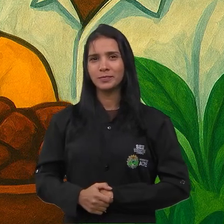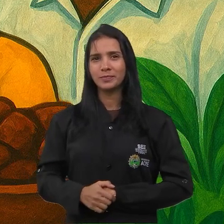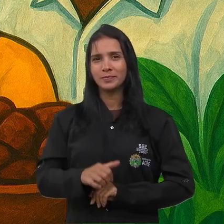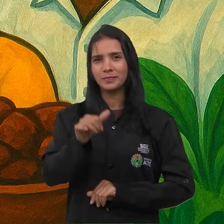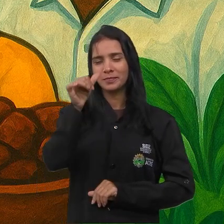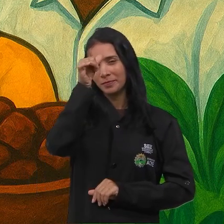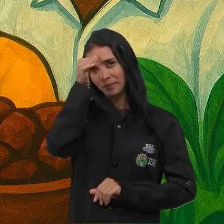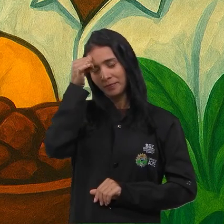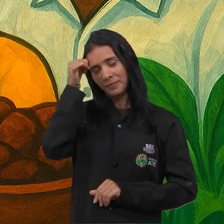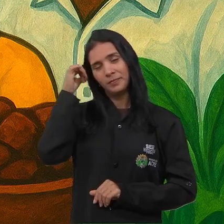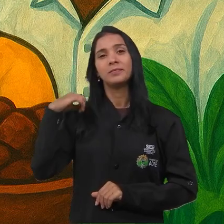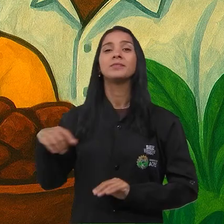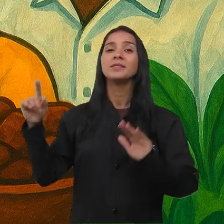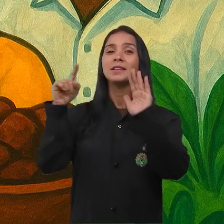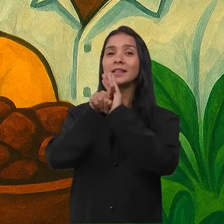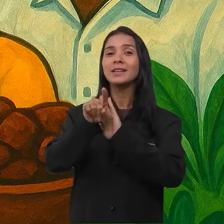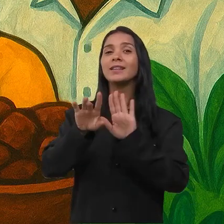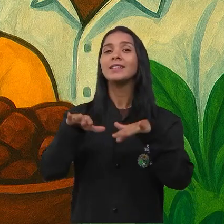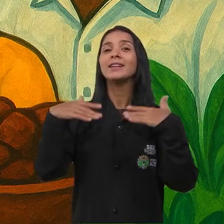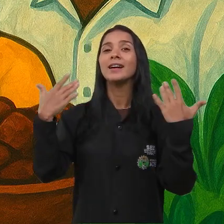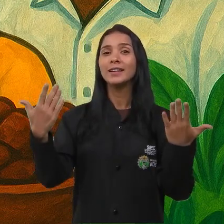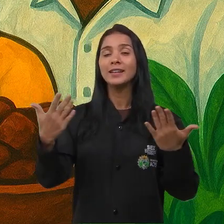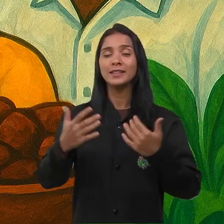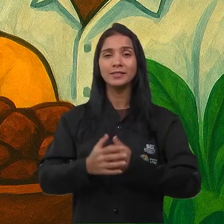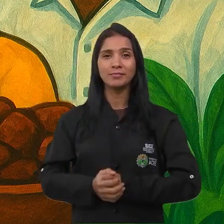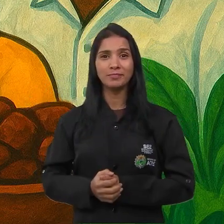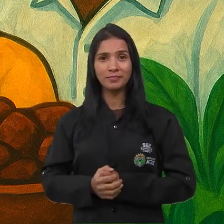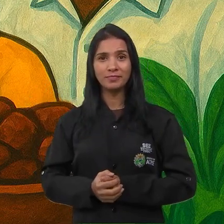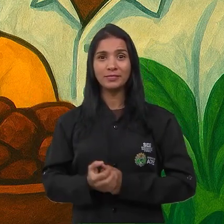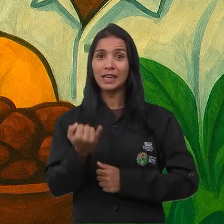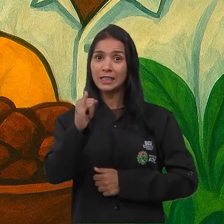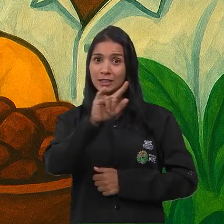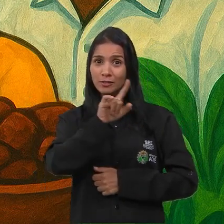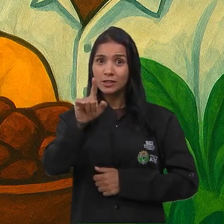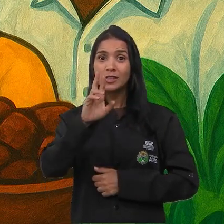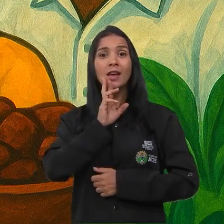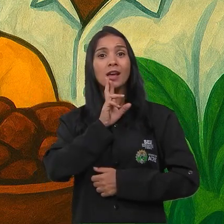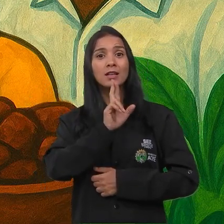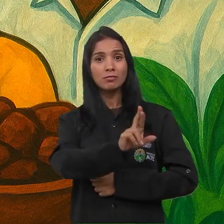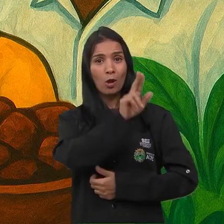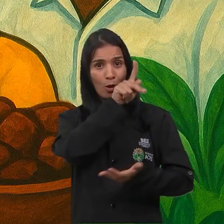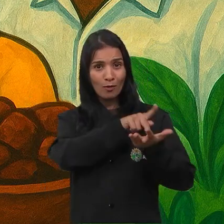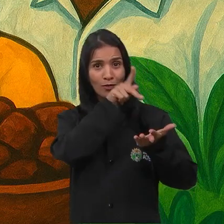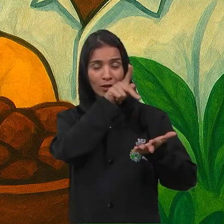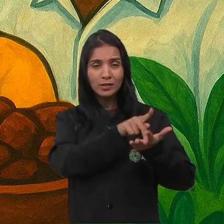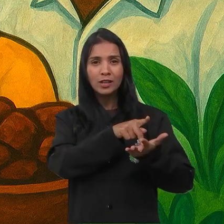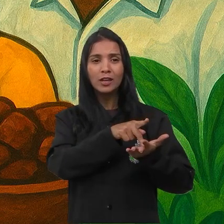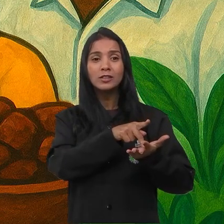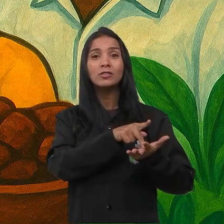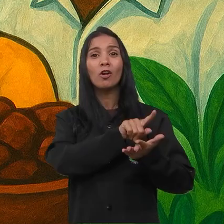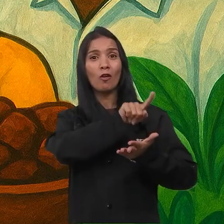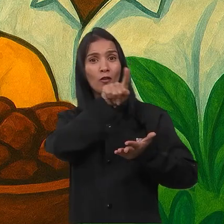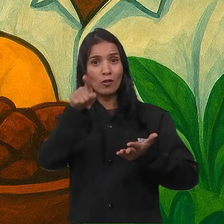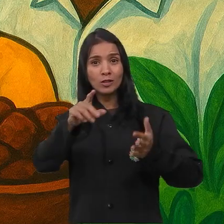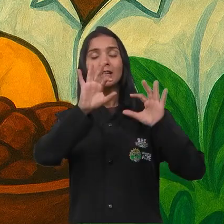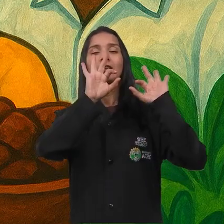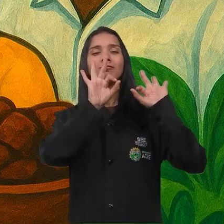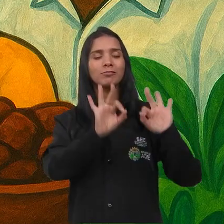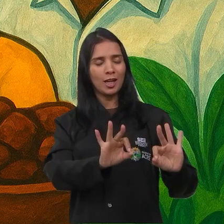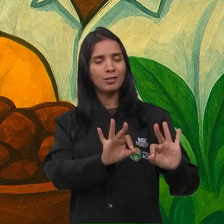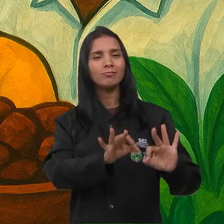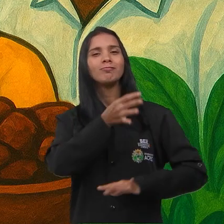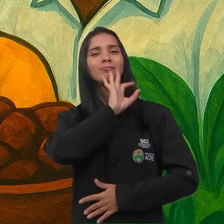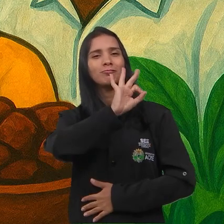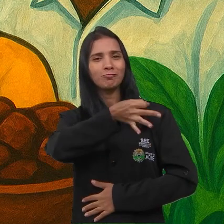E aí? Se você respondeu aí de casa verdadeiro, você respondeu de forma correta,